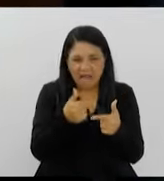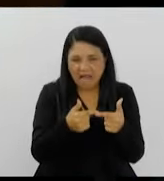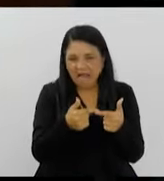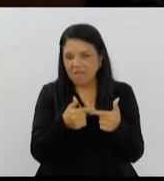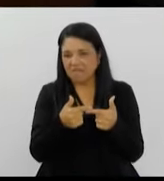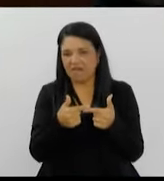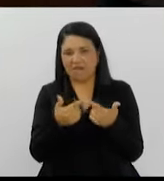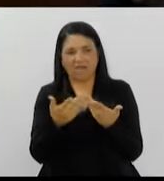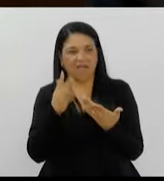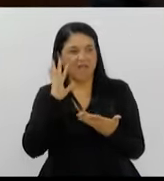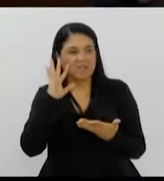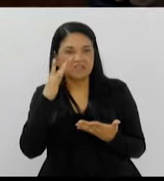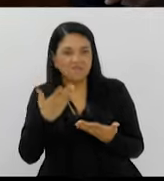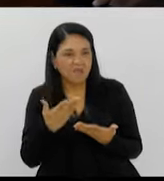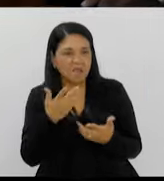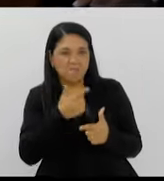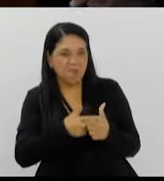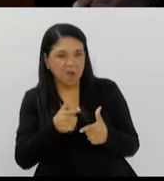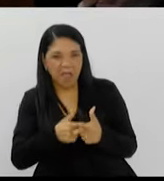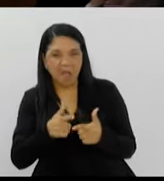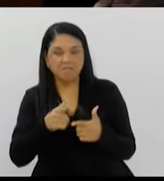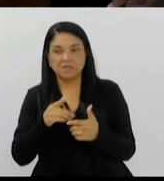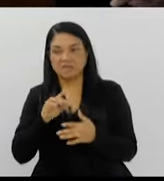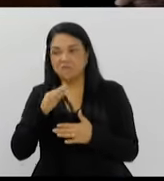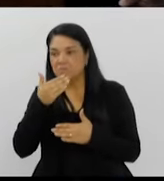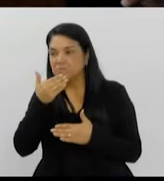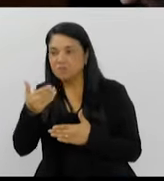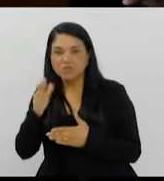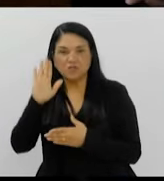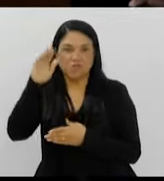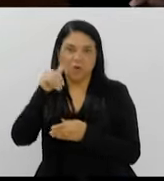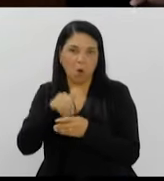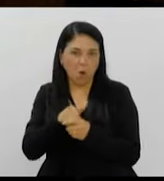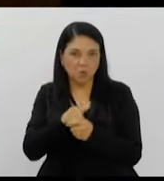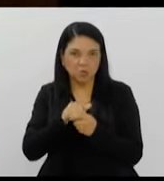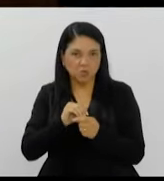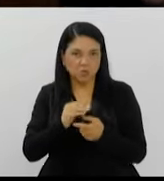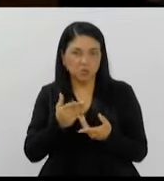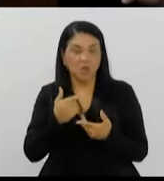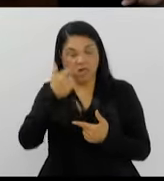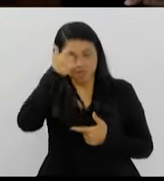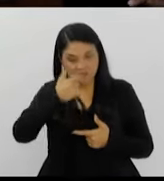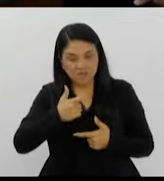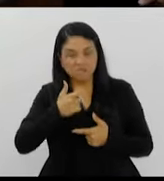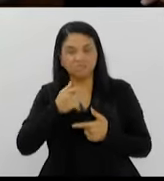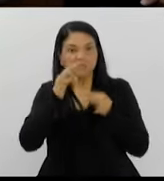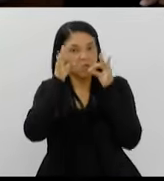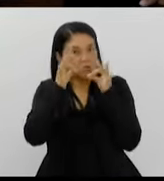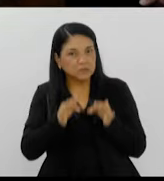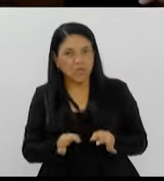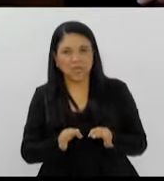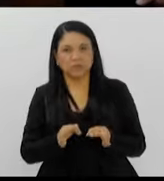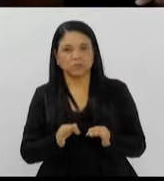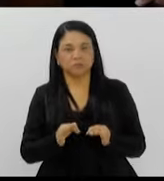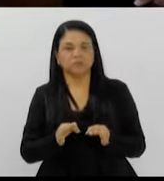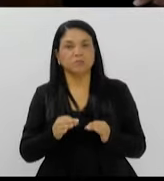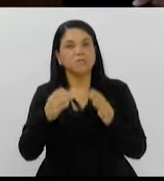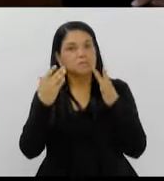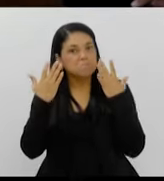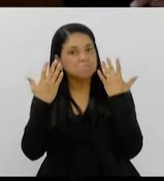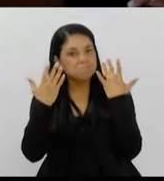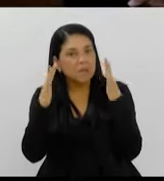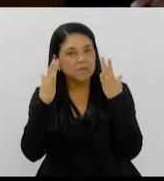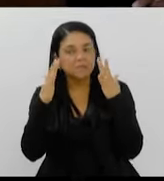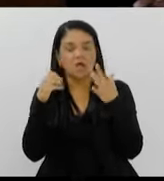de ninguém nem para querer pedir voto depois vocês têm aqui um soldado honesto e decente e que parabeniza